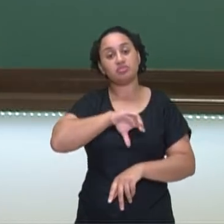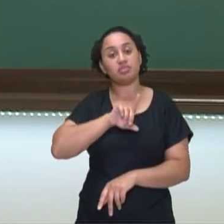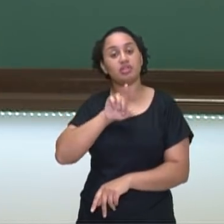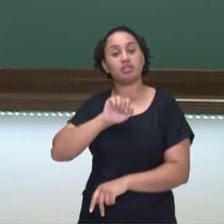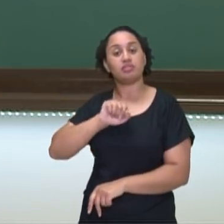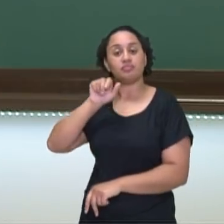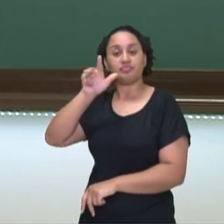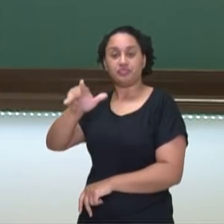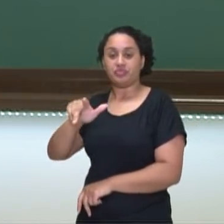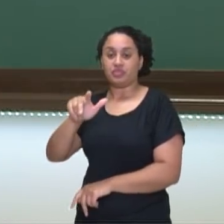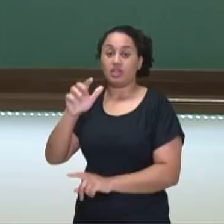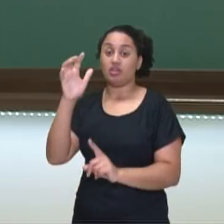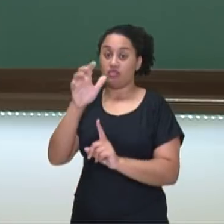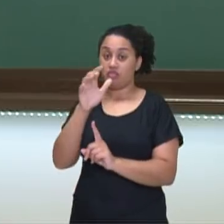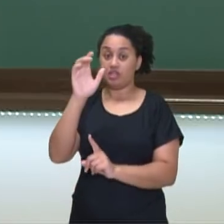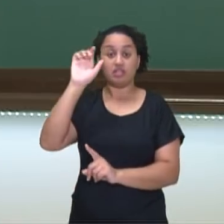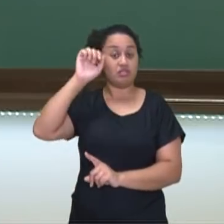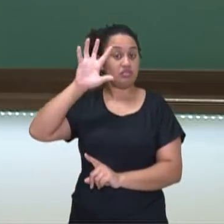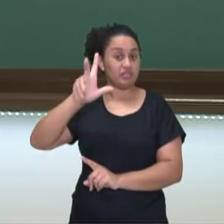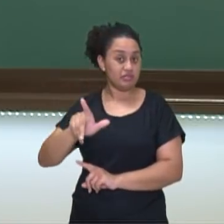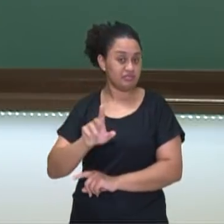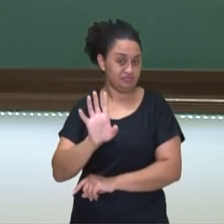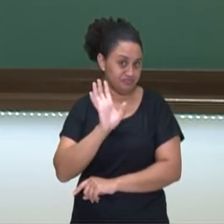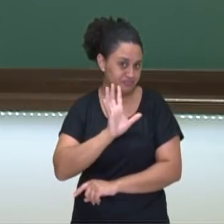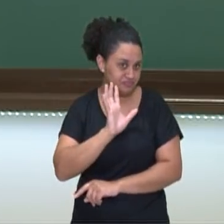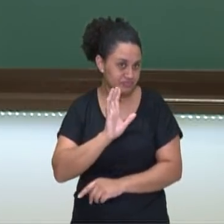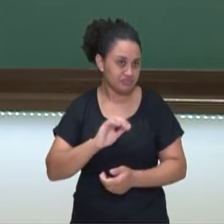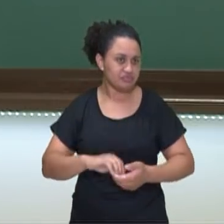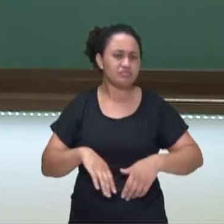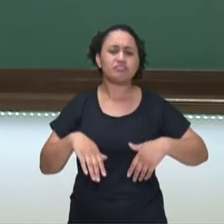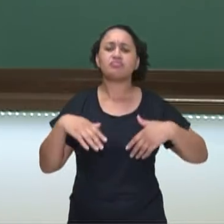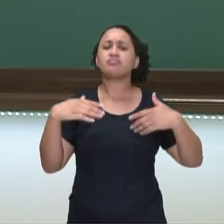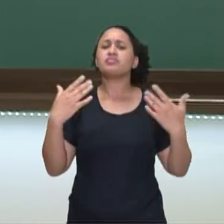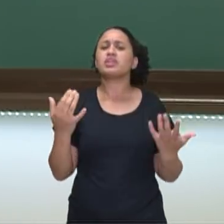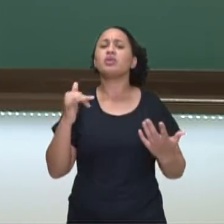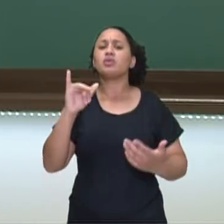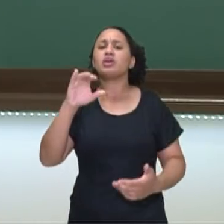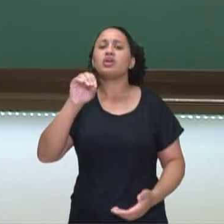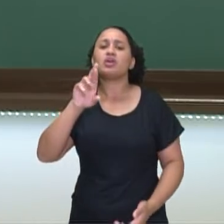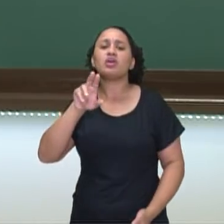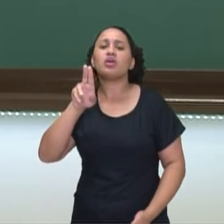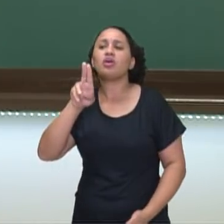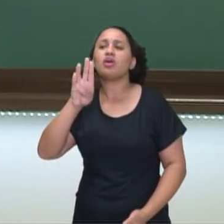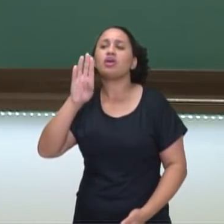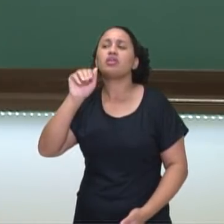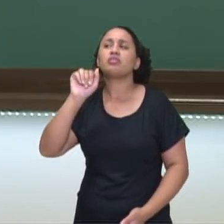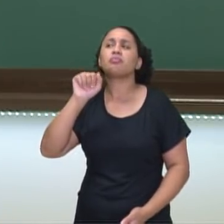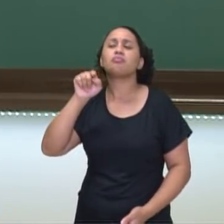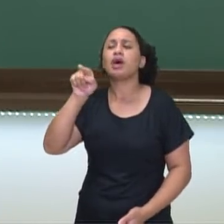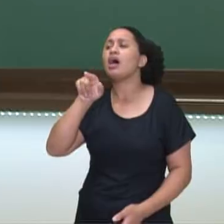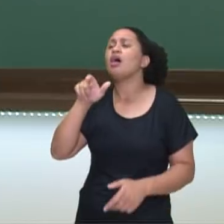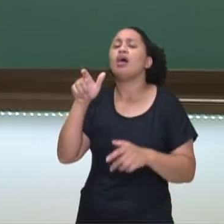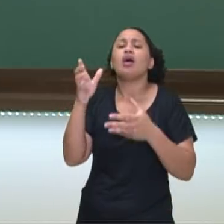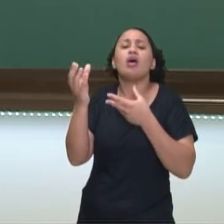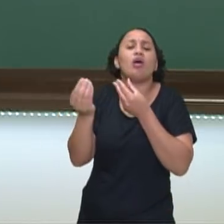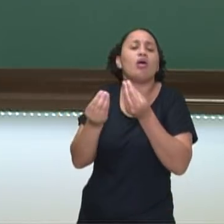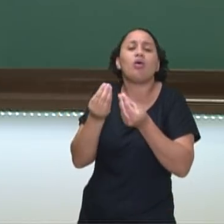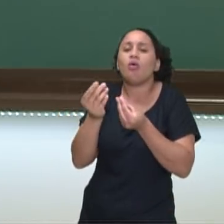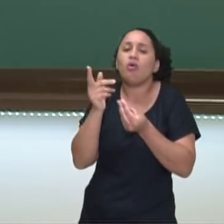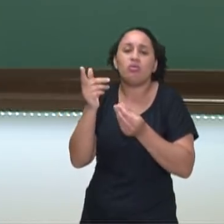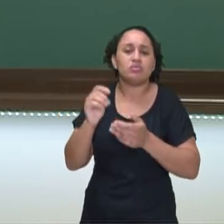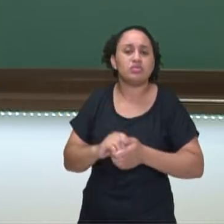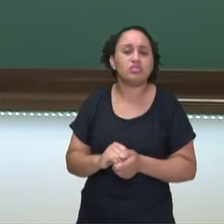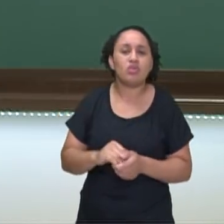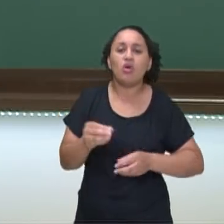Influência africana. Legal? Então, iorubás, como eles são, onde vieram,